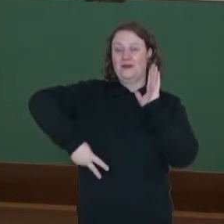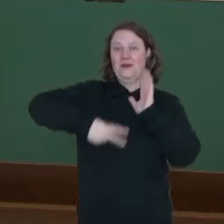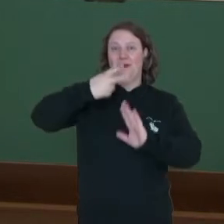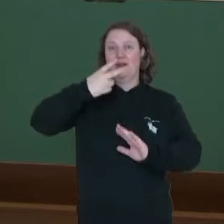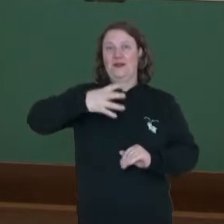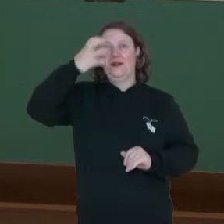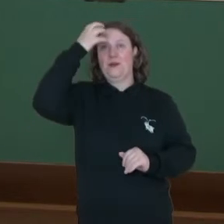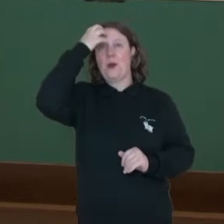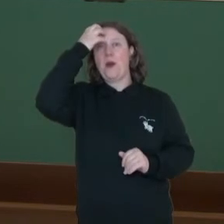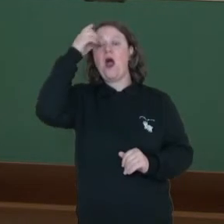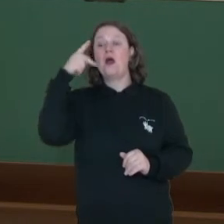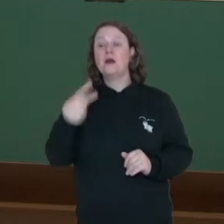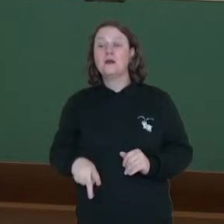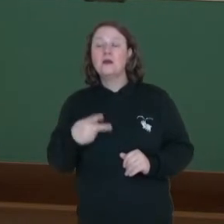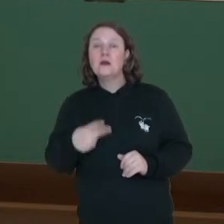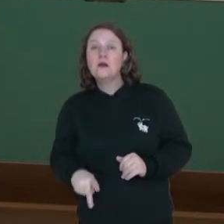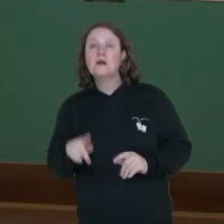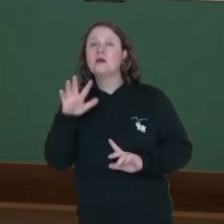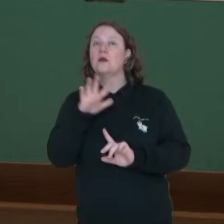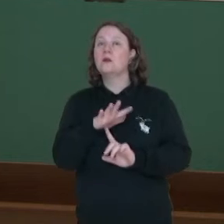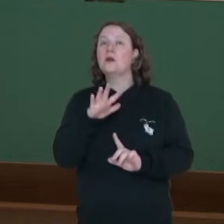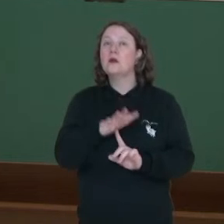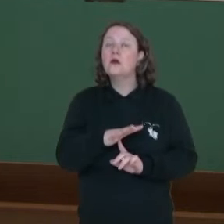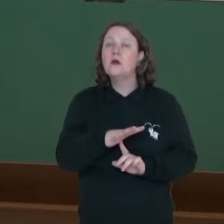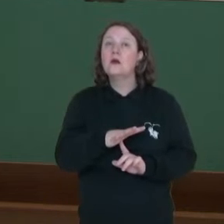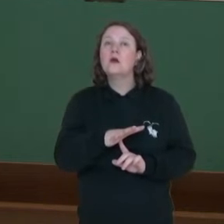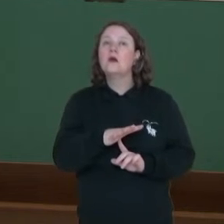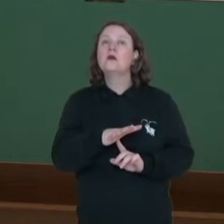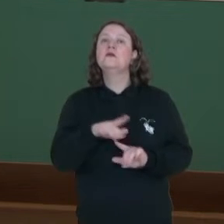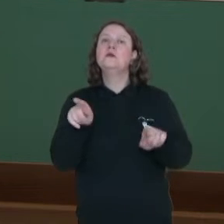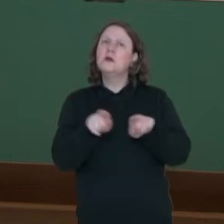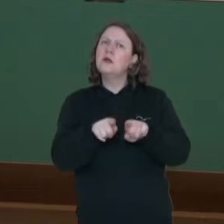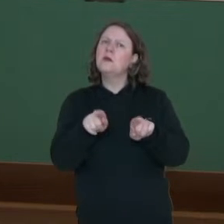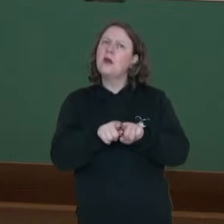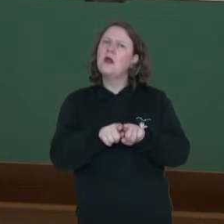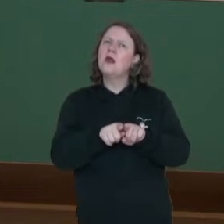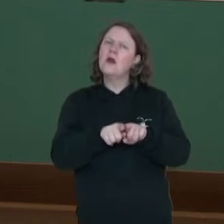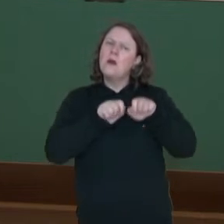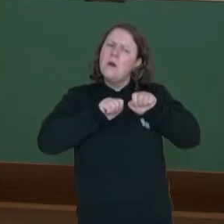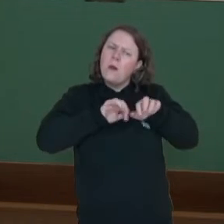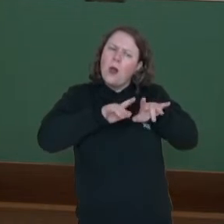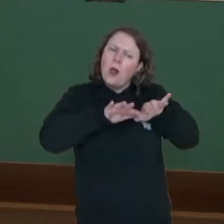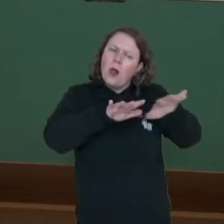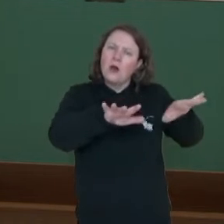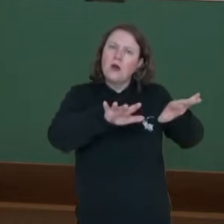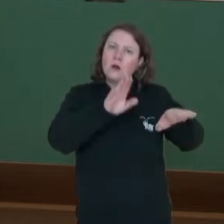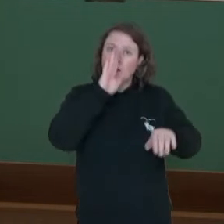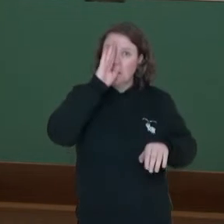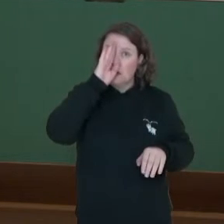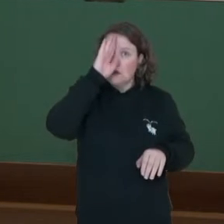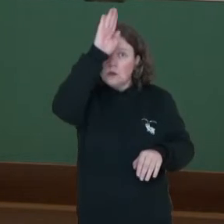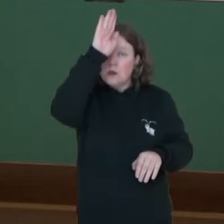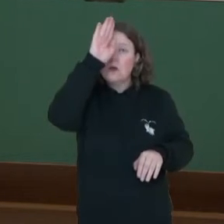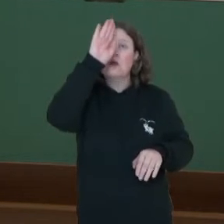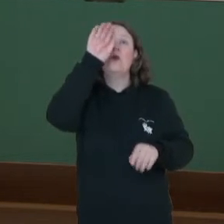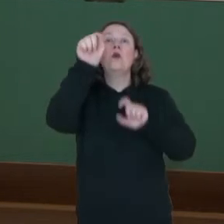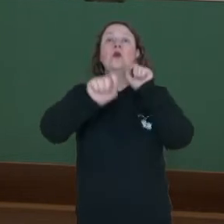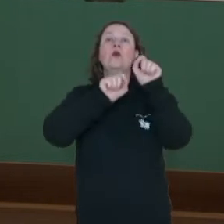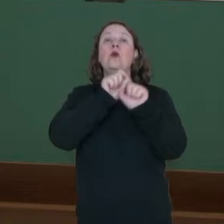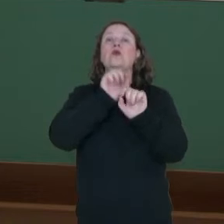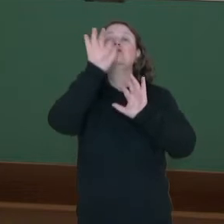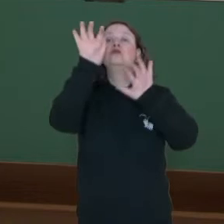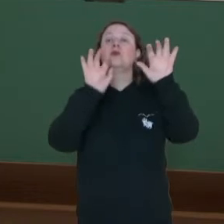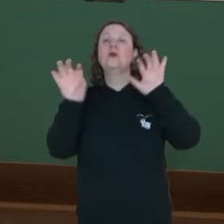reinado, a produção cafeira no Paraná vai ser intensificada. principalmente em quais regiões, né? Na